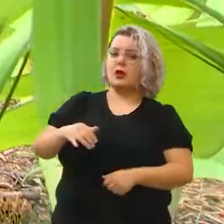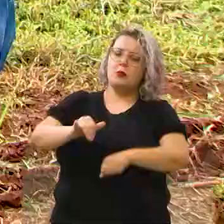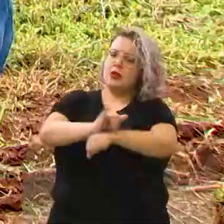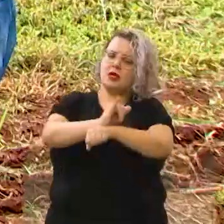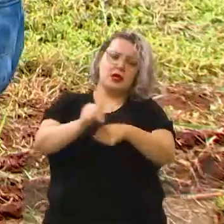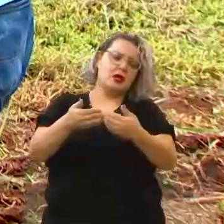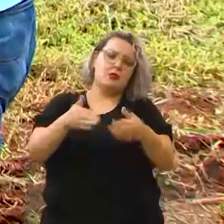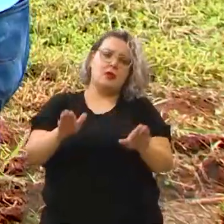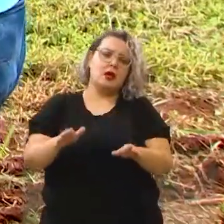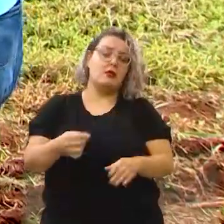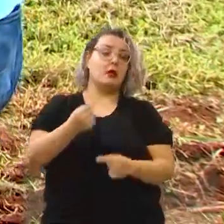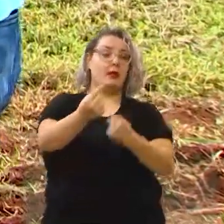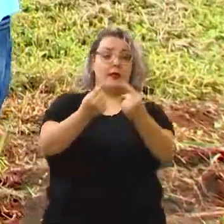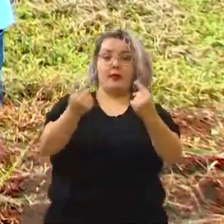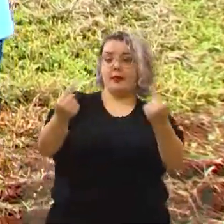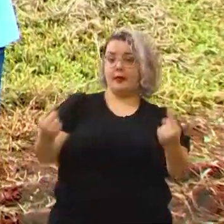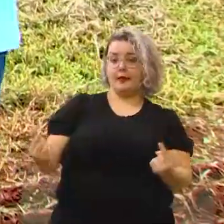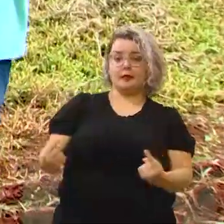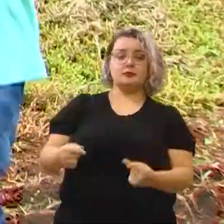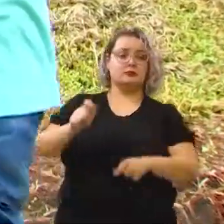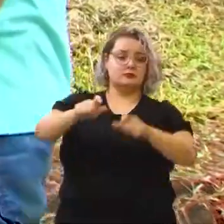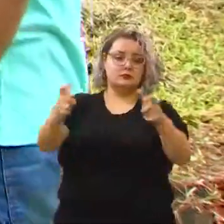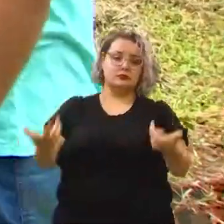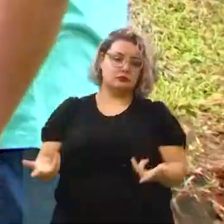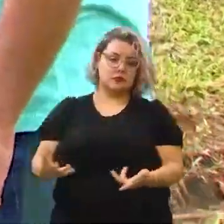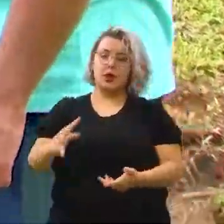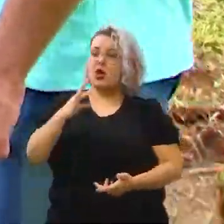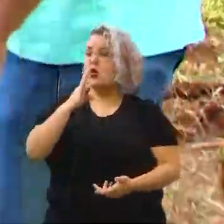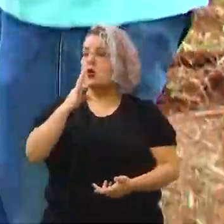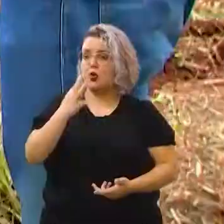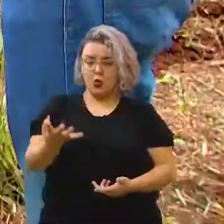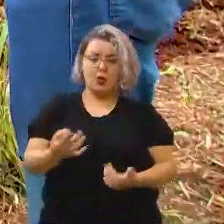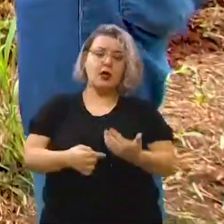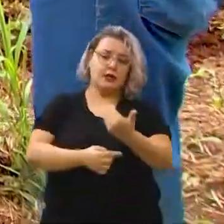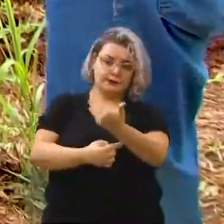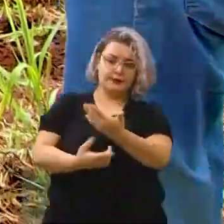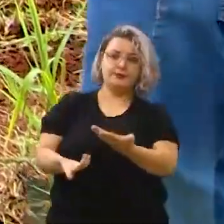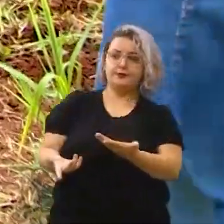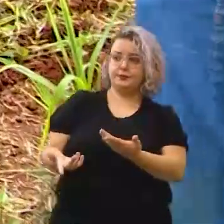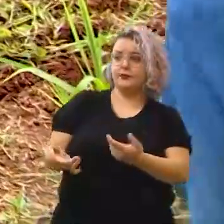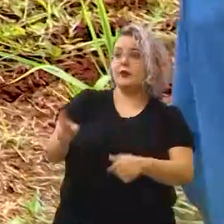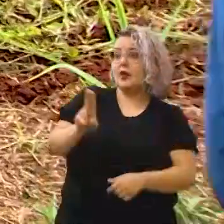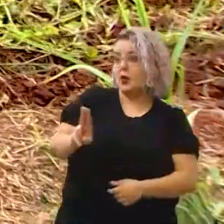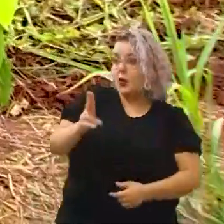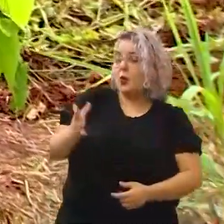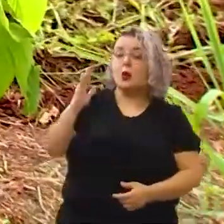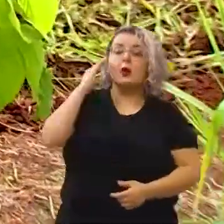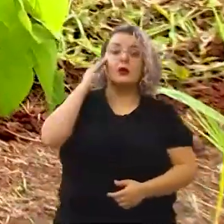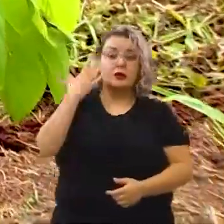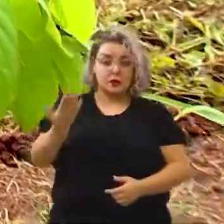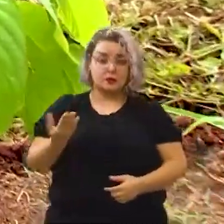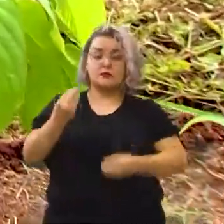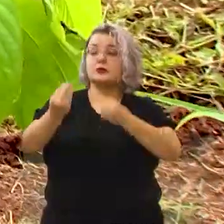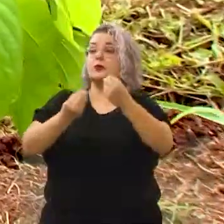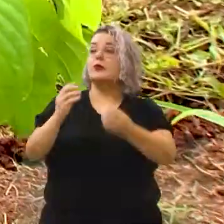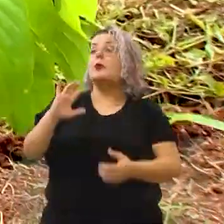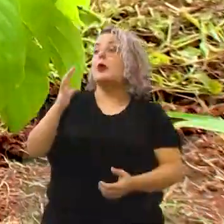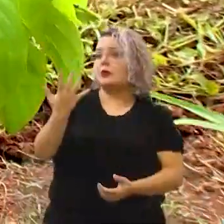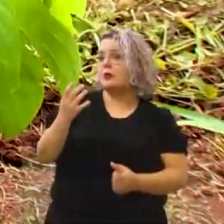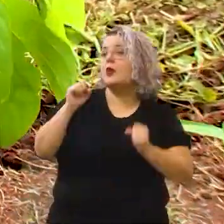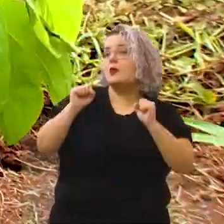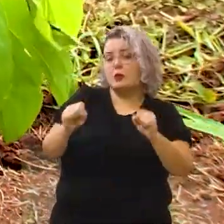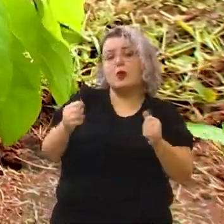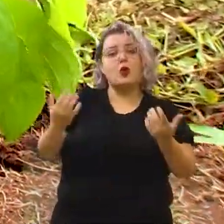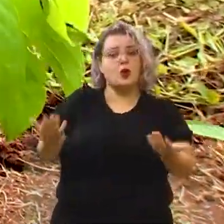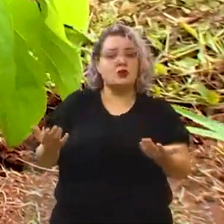ferramenta aberta, onde cada pessoa, uma vez que ela conhece essa tecnologia, que ela maneja, que ela entende como é que funciona,